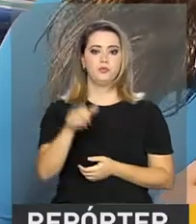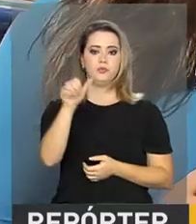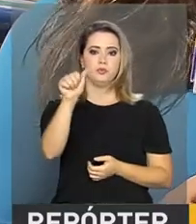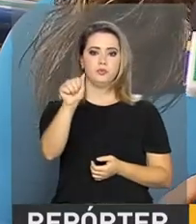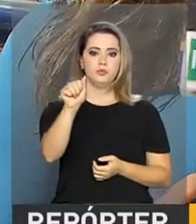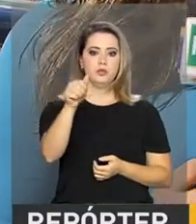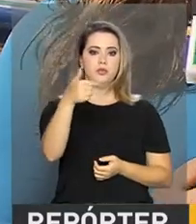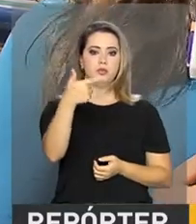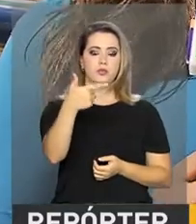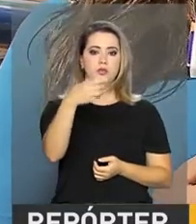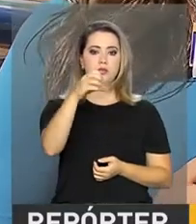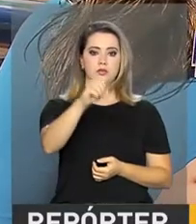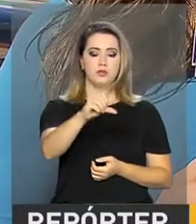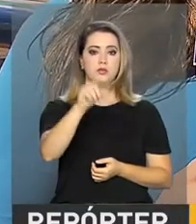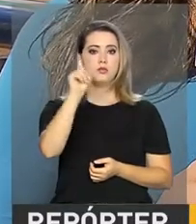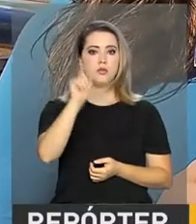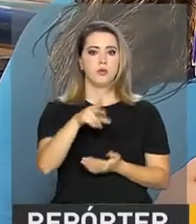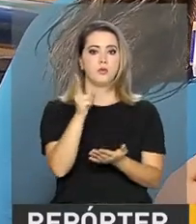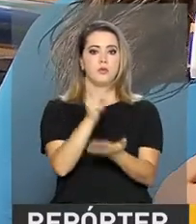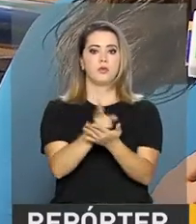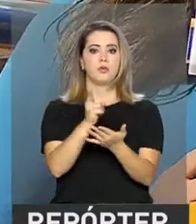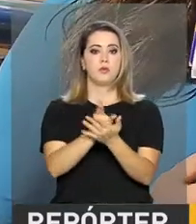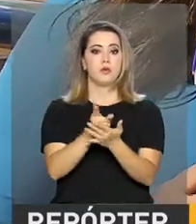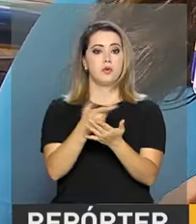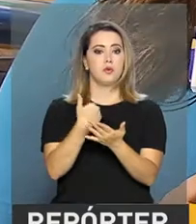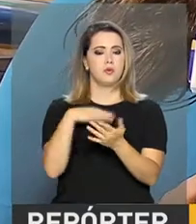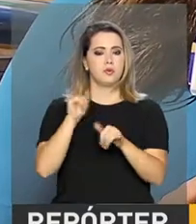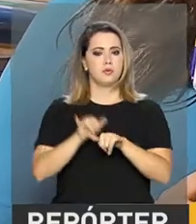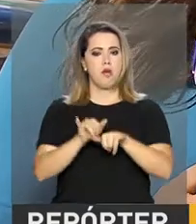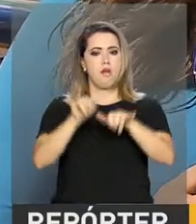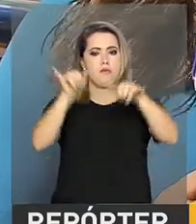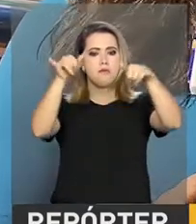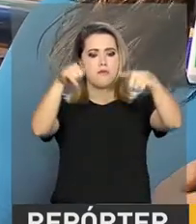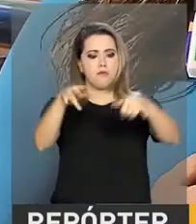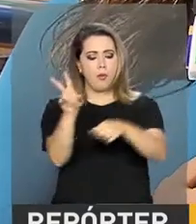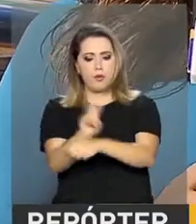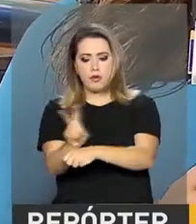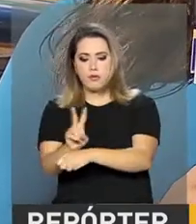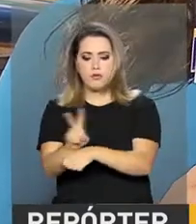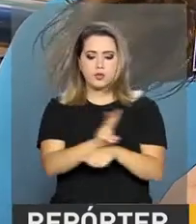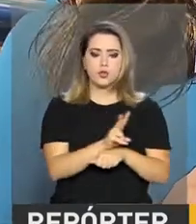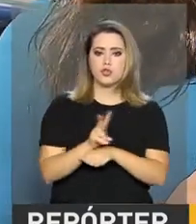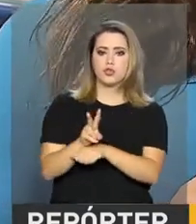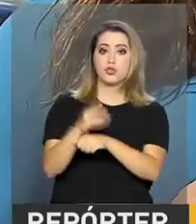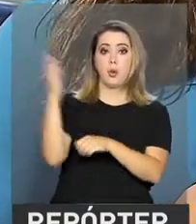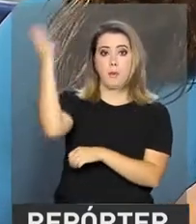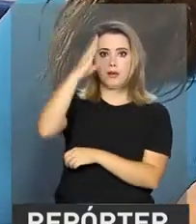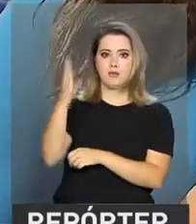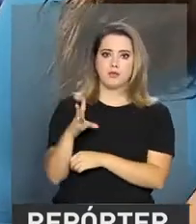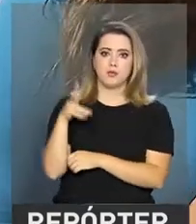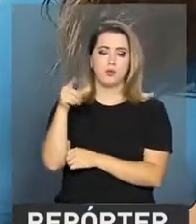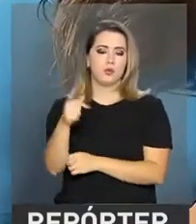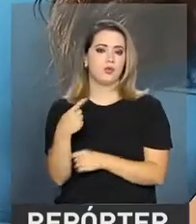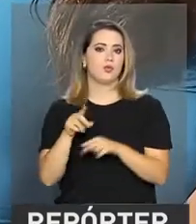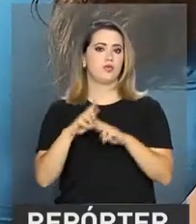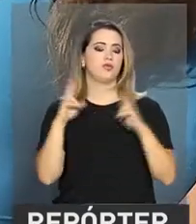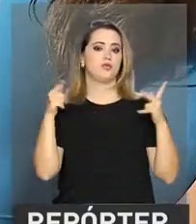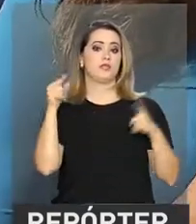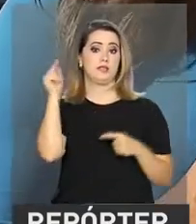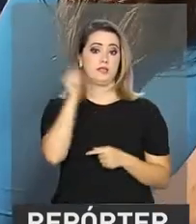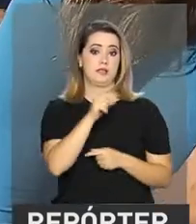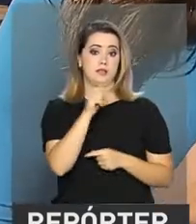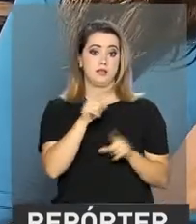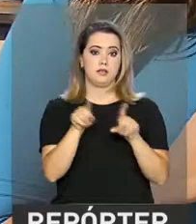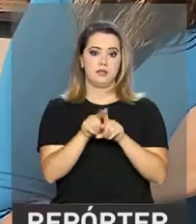Super Tucano é o mesmo modelo dos caças que fazem o patrulhamento das fronteiras nacionais. A diferença é que esses